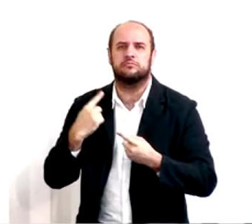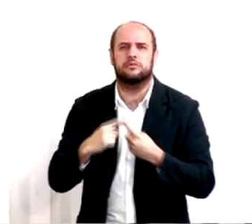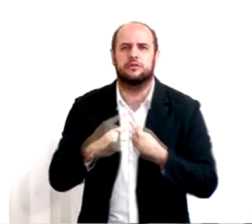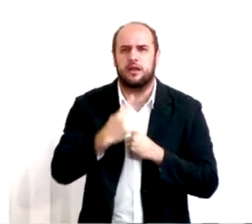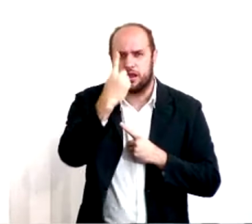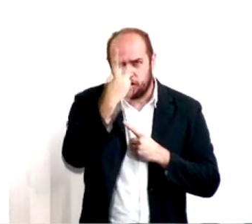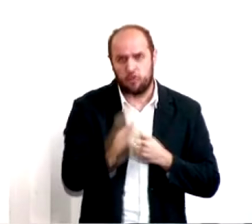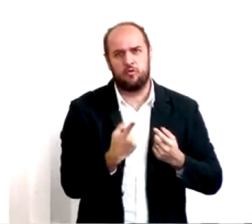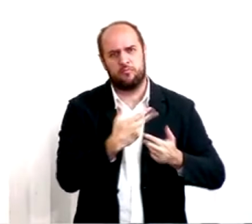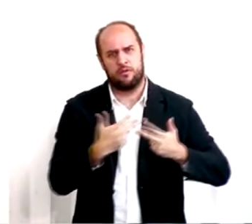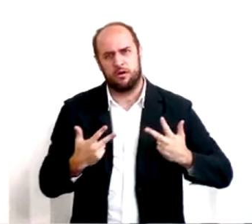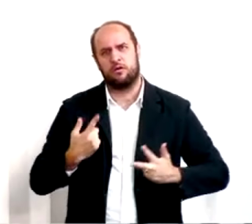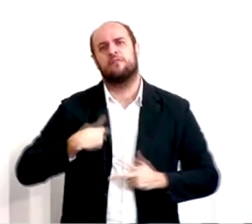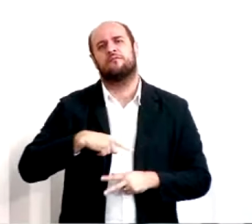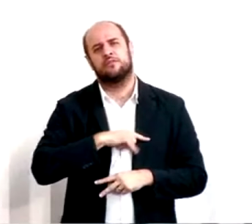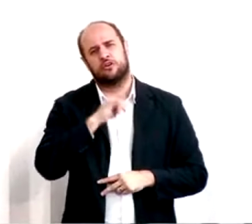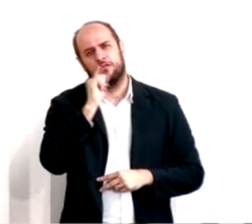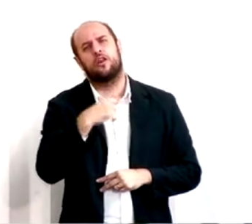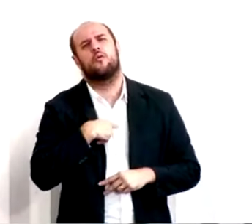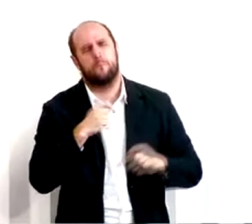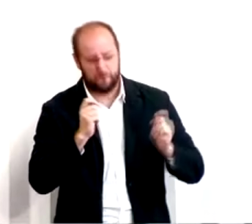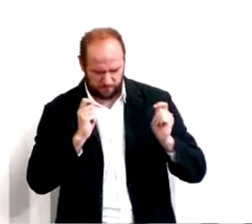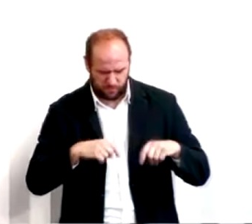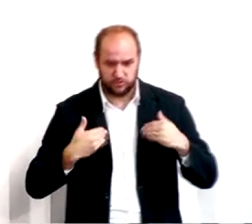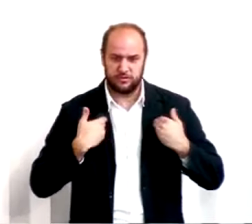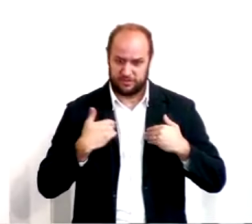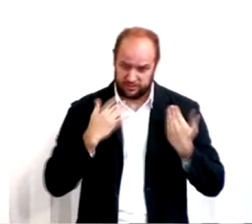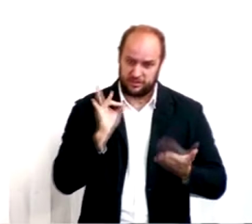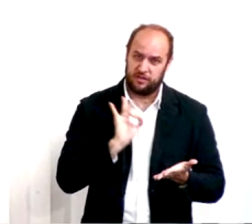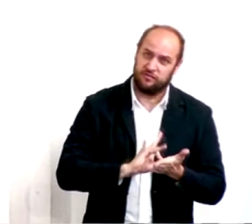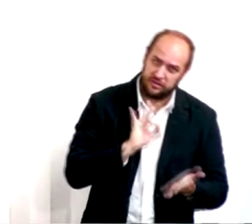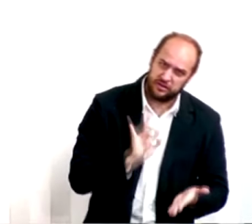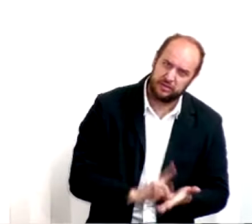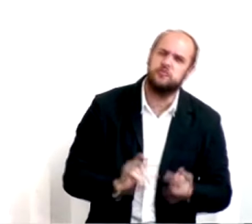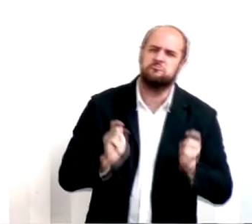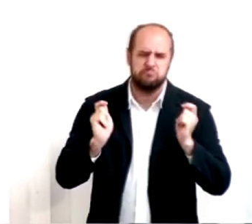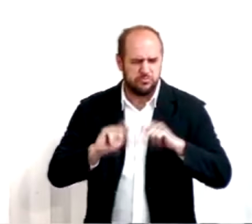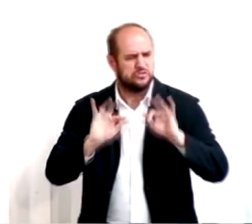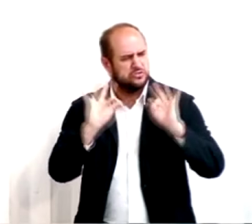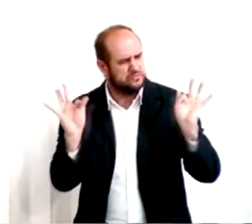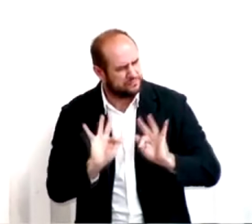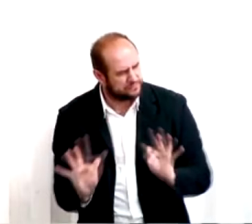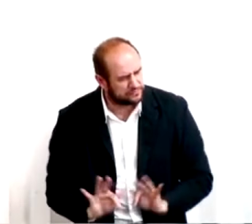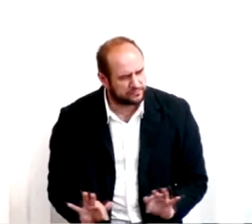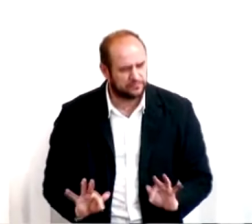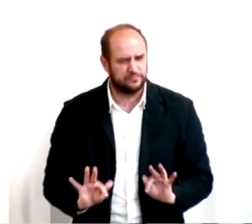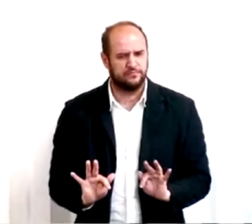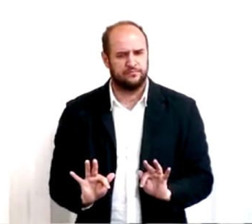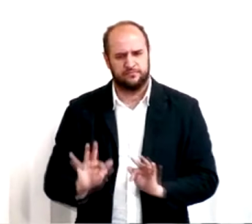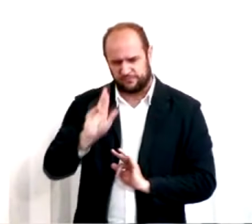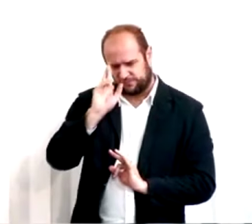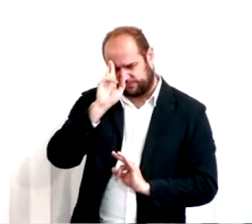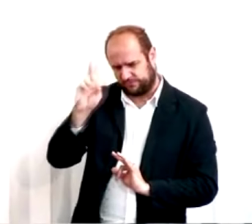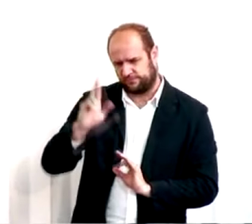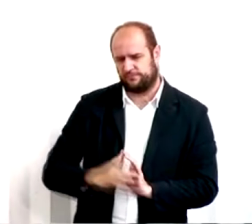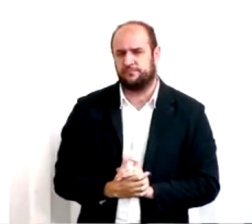coisa que nós podemos dizer eu posso sim me alegar eu posso sem ser bem aventurado é porque o Senhor abriu o nosso entendimento